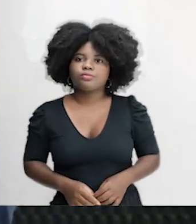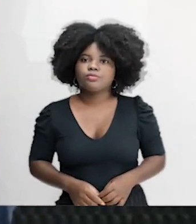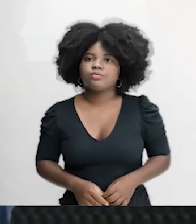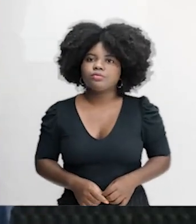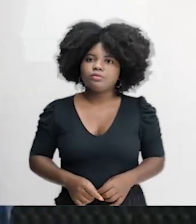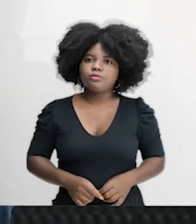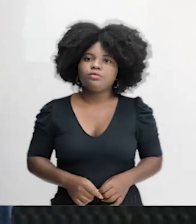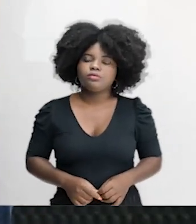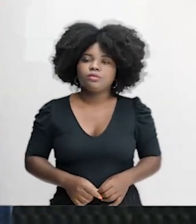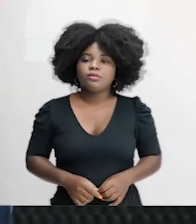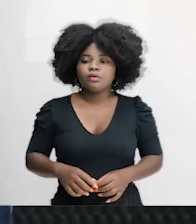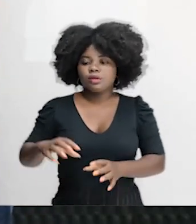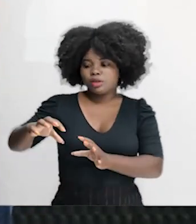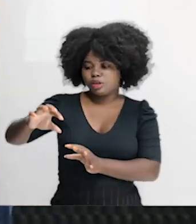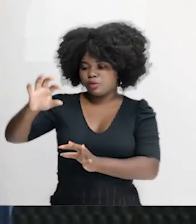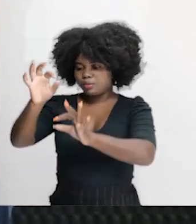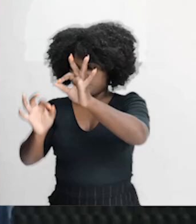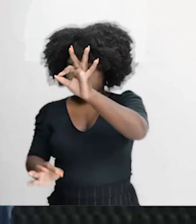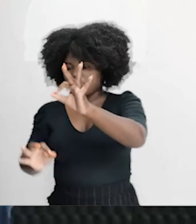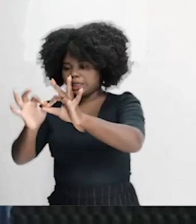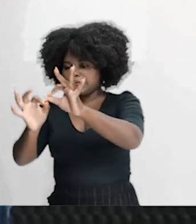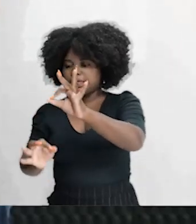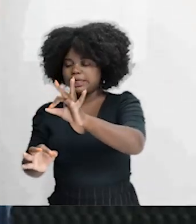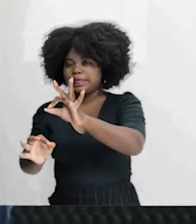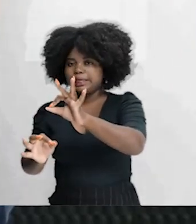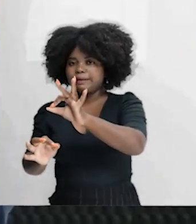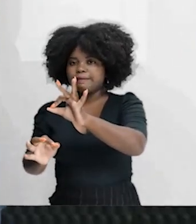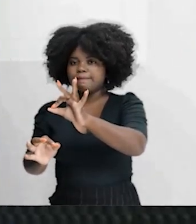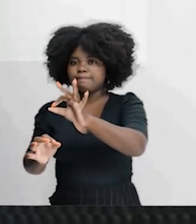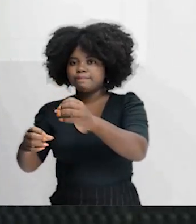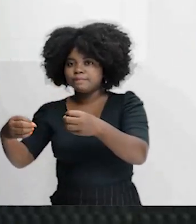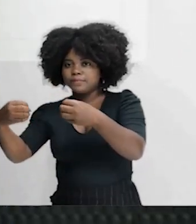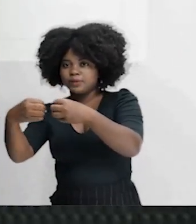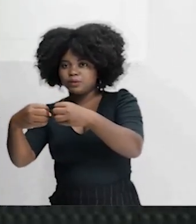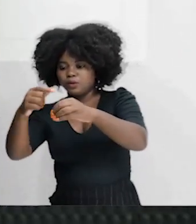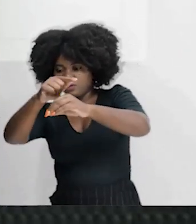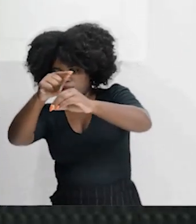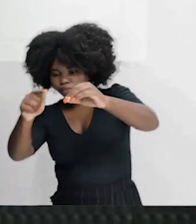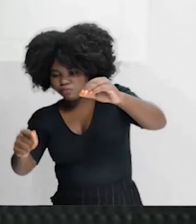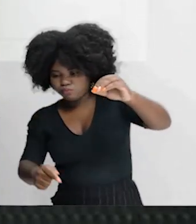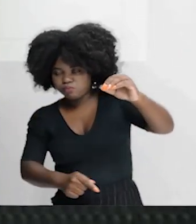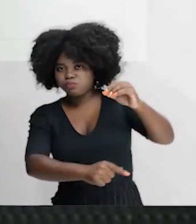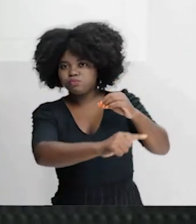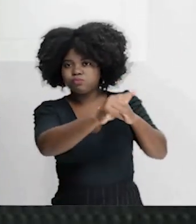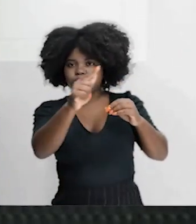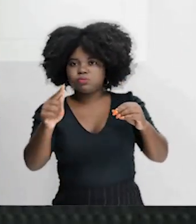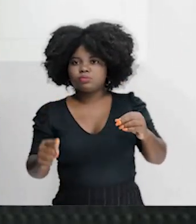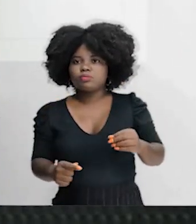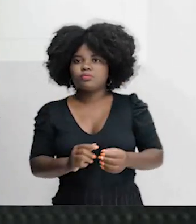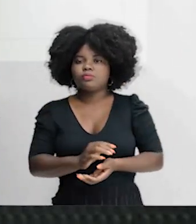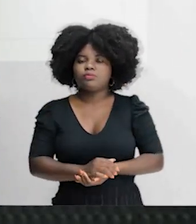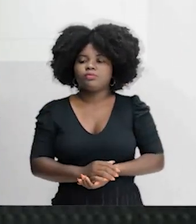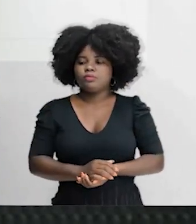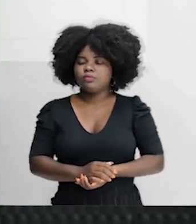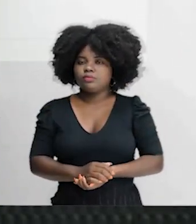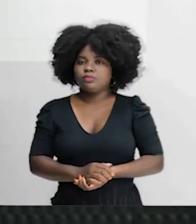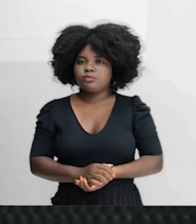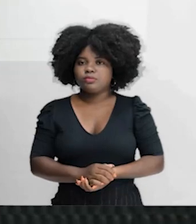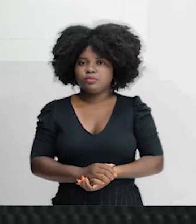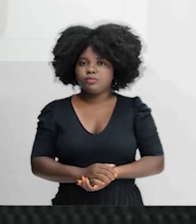reta paralela ao eixo y, passando pela origem, passando por esse ponto aqui, que é a origem dos